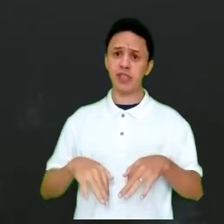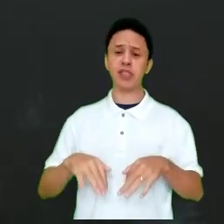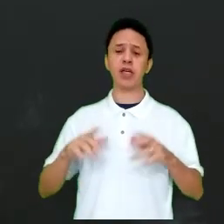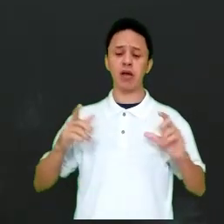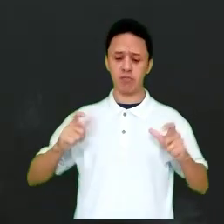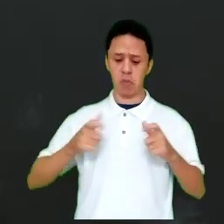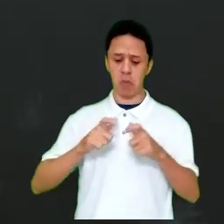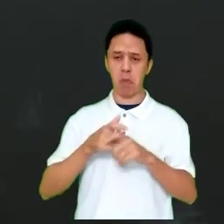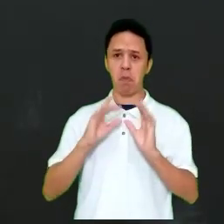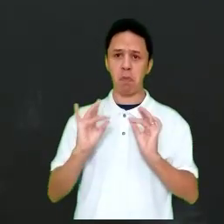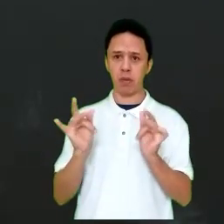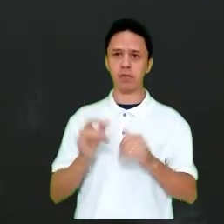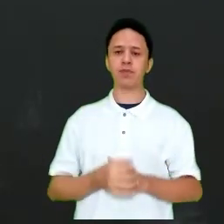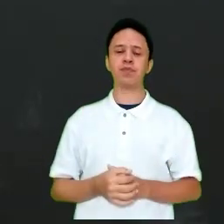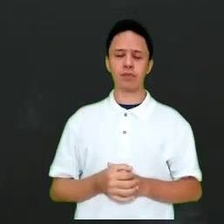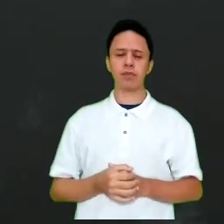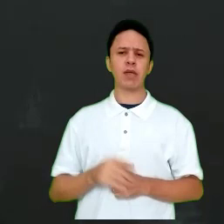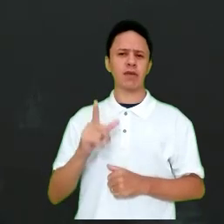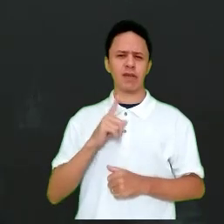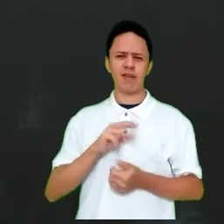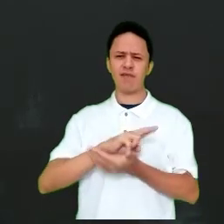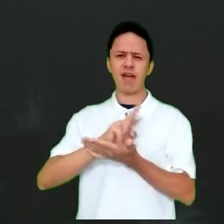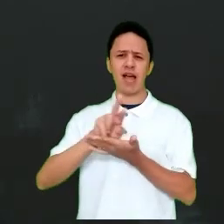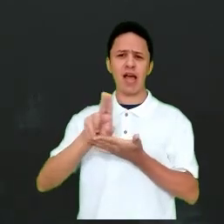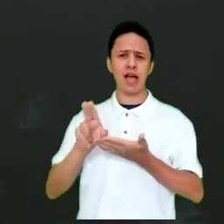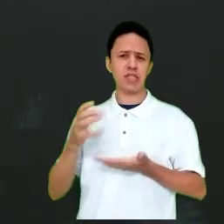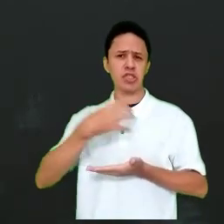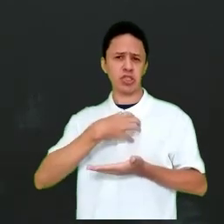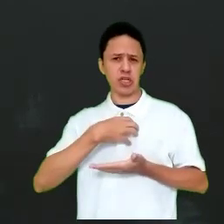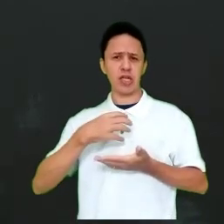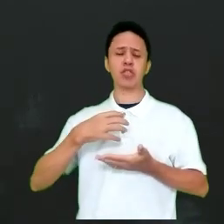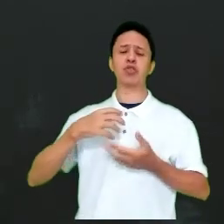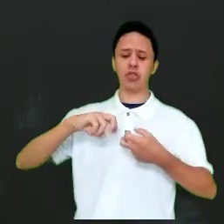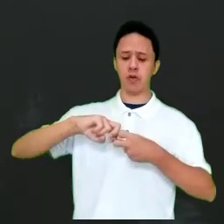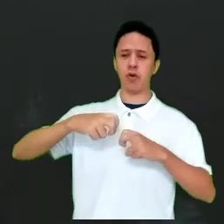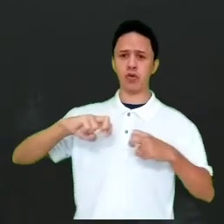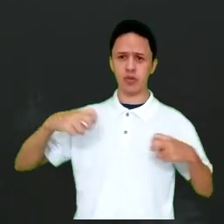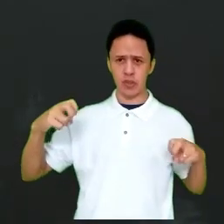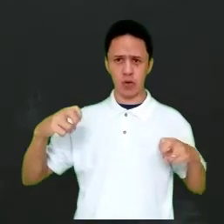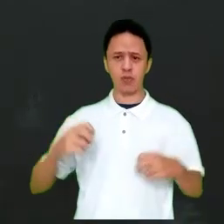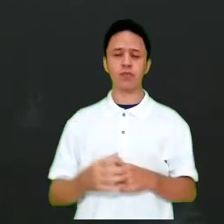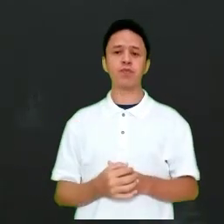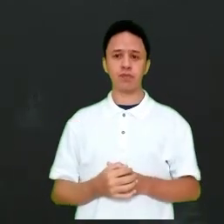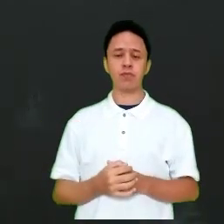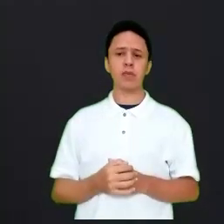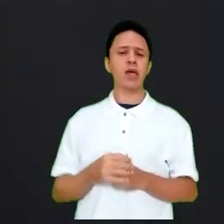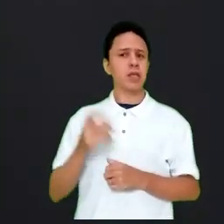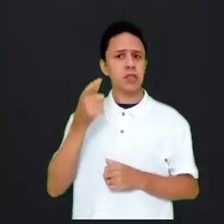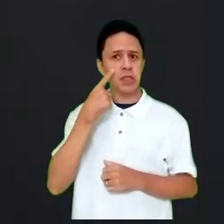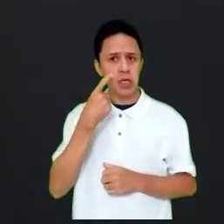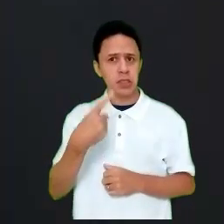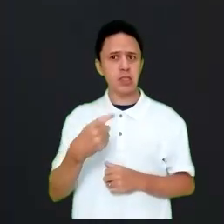fim, fadada à extinção. Existe uma grande variedade de formas, de modalidades de